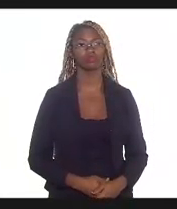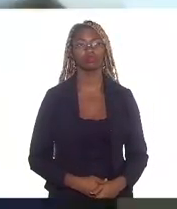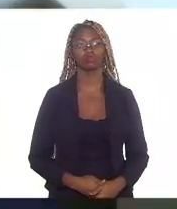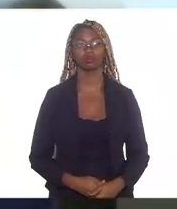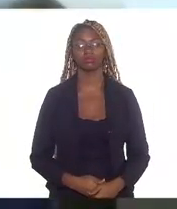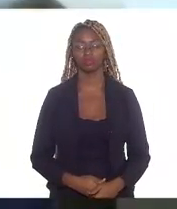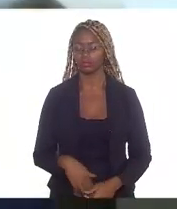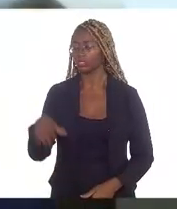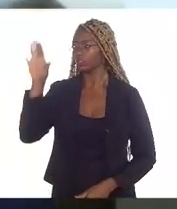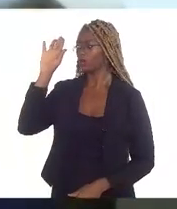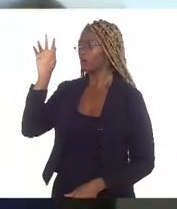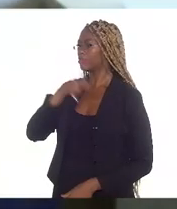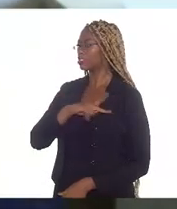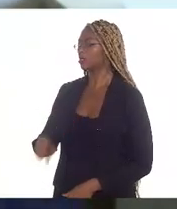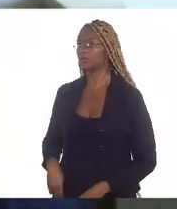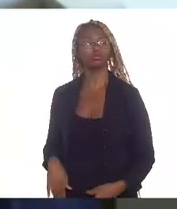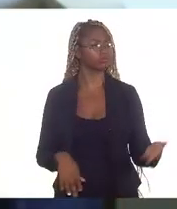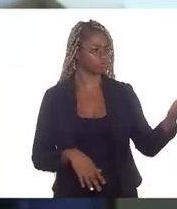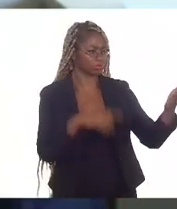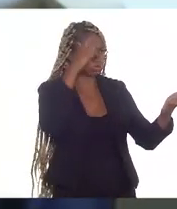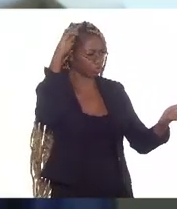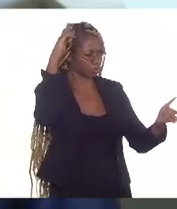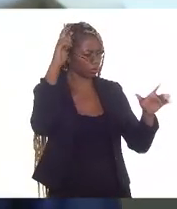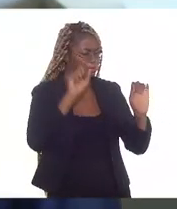Senhor presidente. Deputado Luiz Paulo.